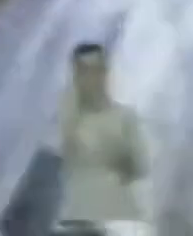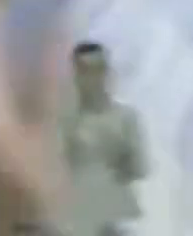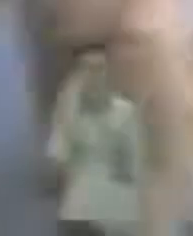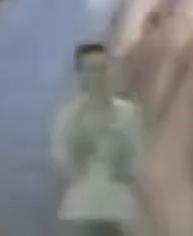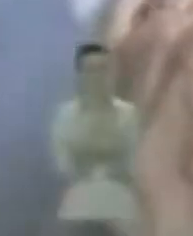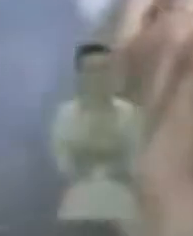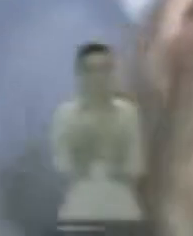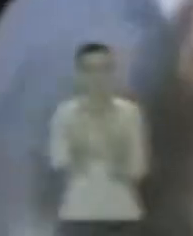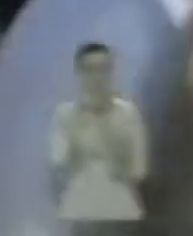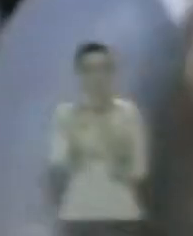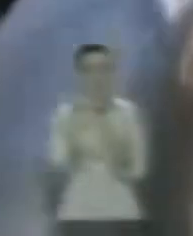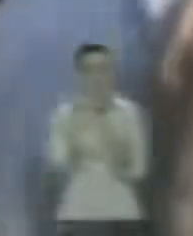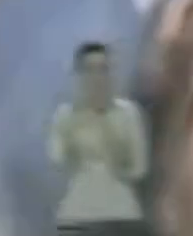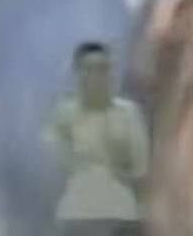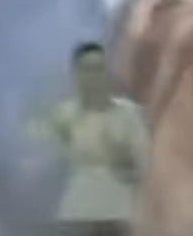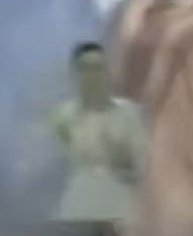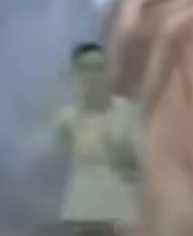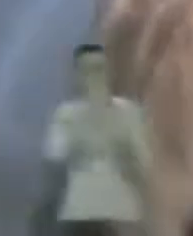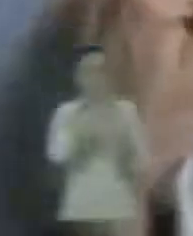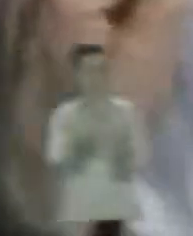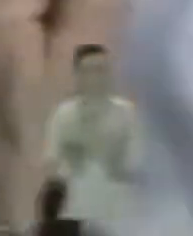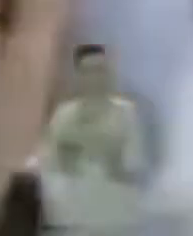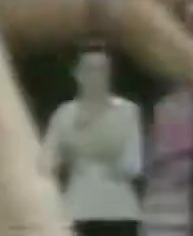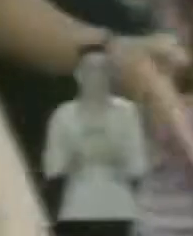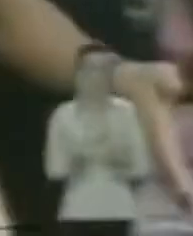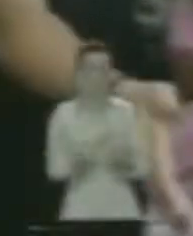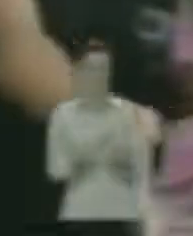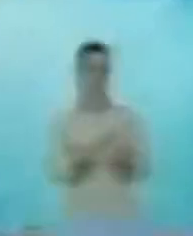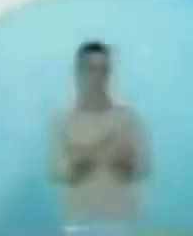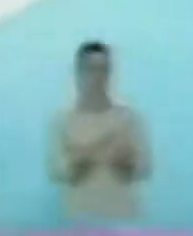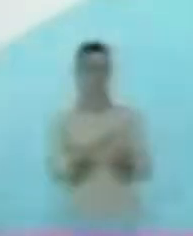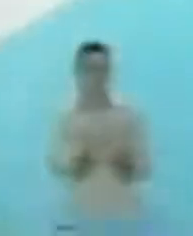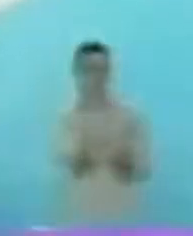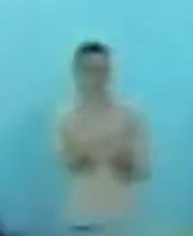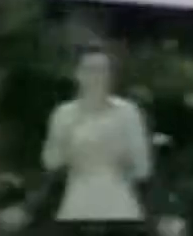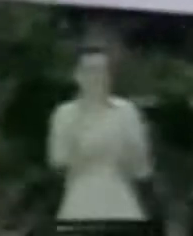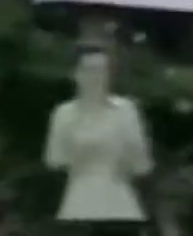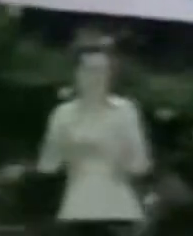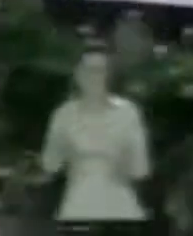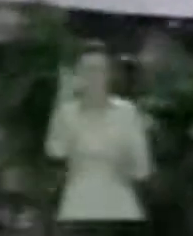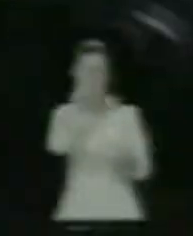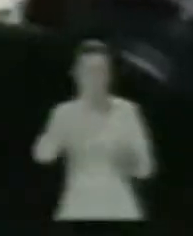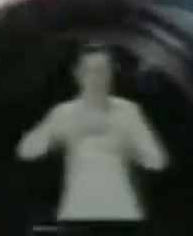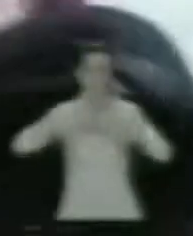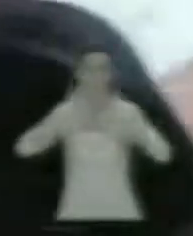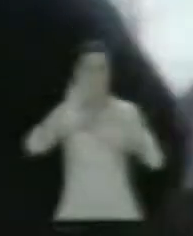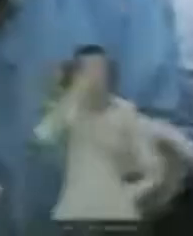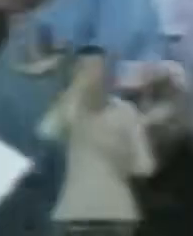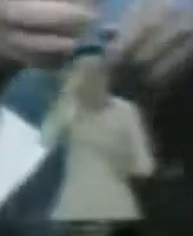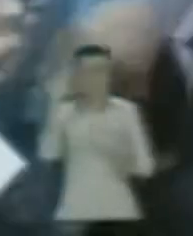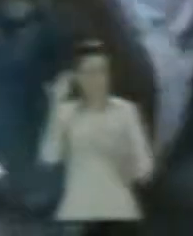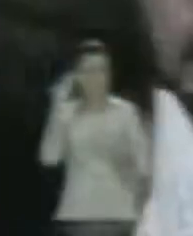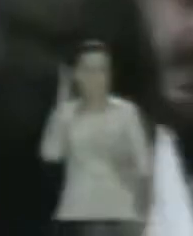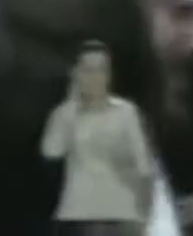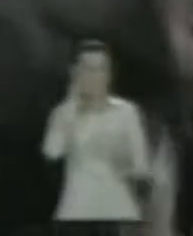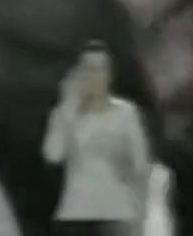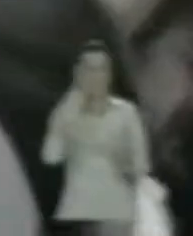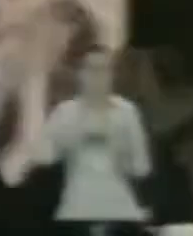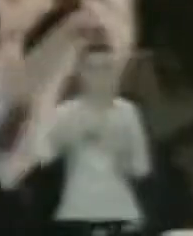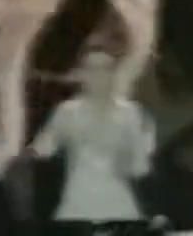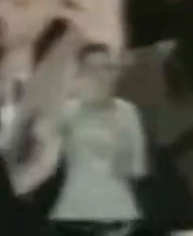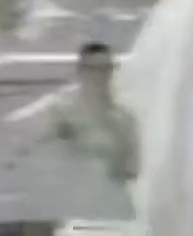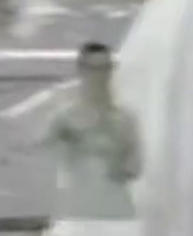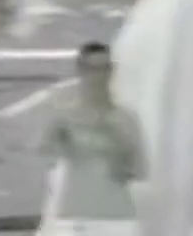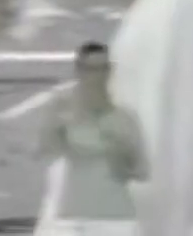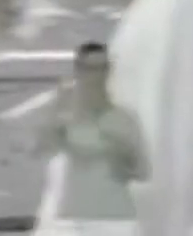confiança. Foi um abençoado. Pode chegar lá. Em cada canto do país, todo mundo teve um motivo para votar